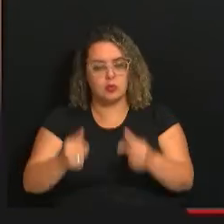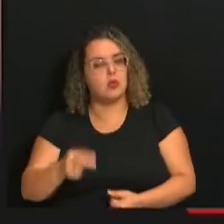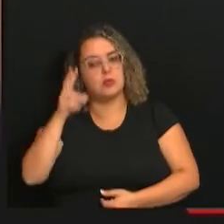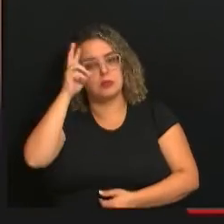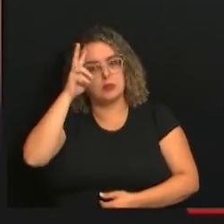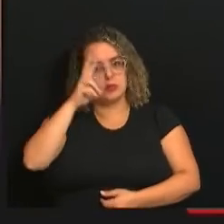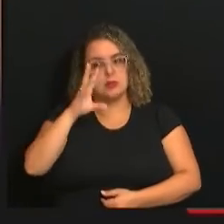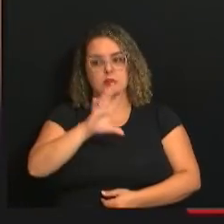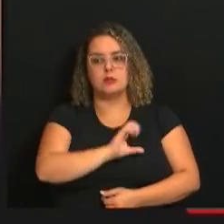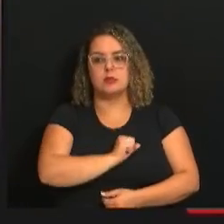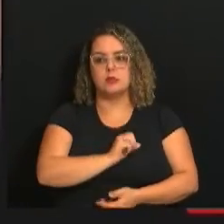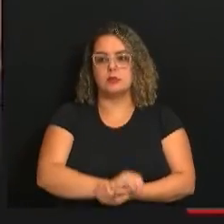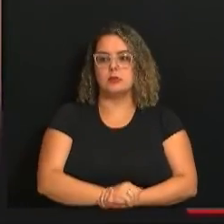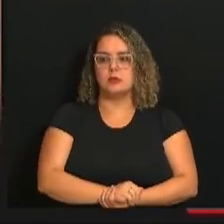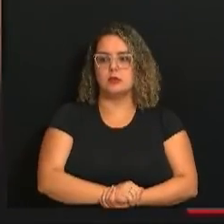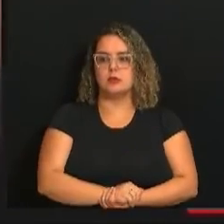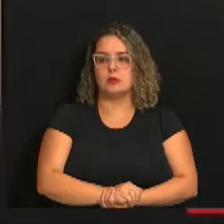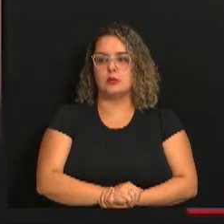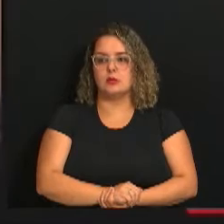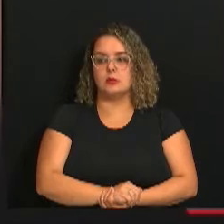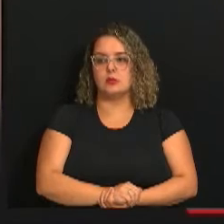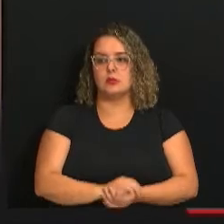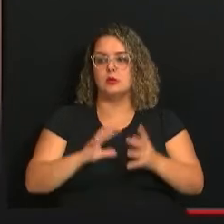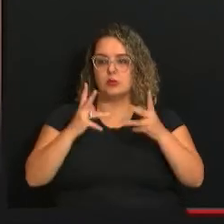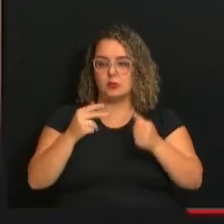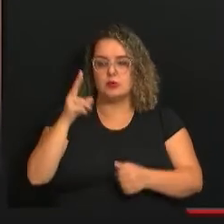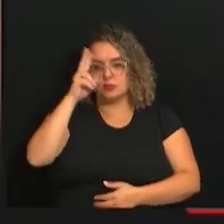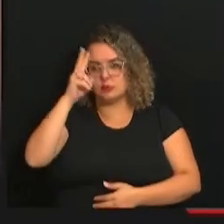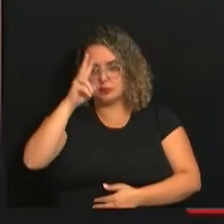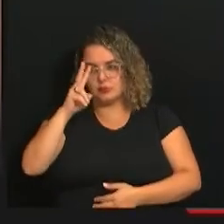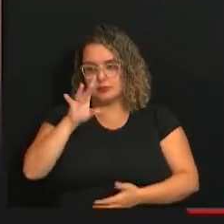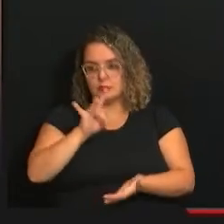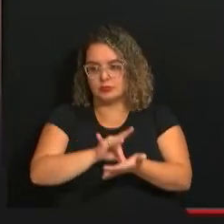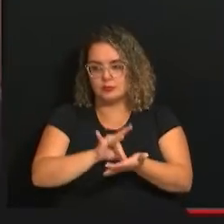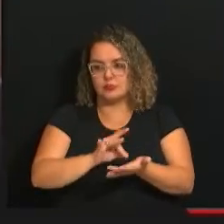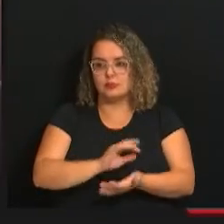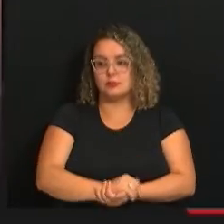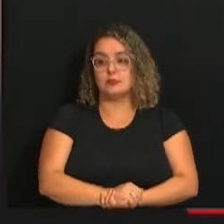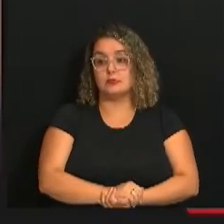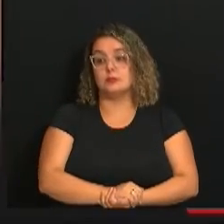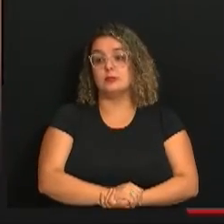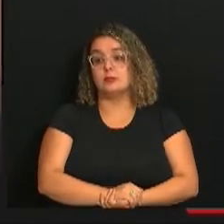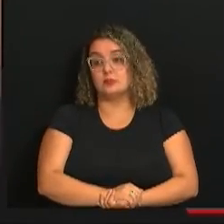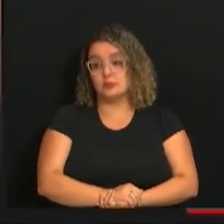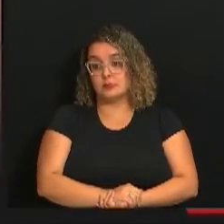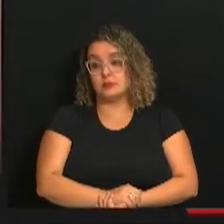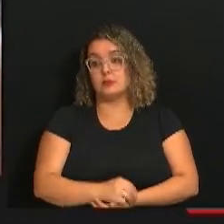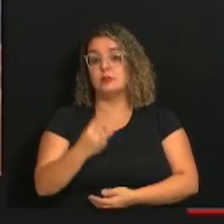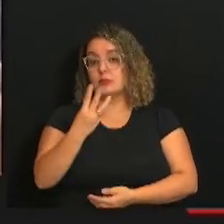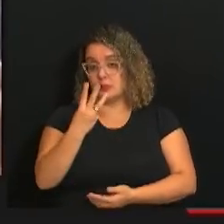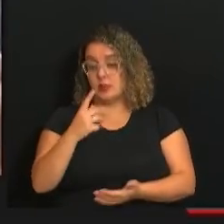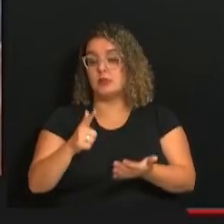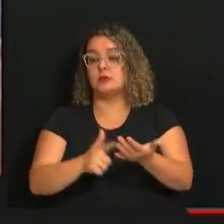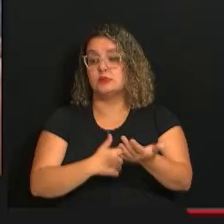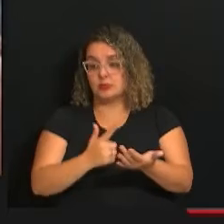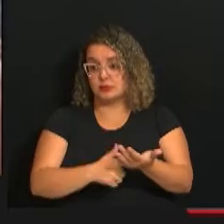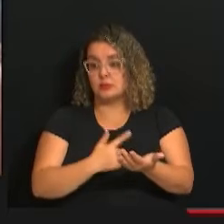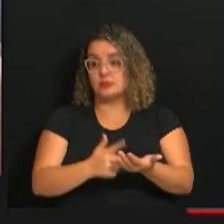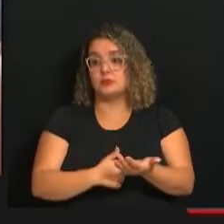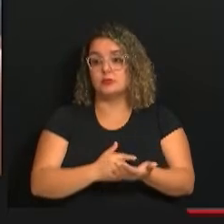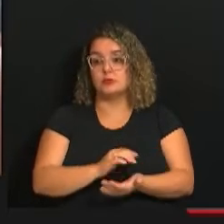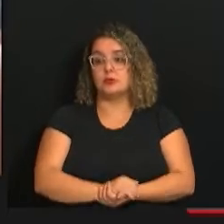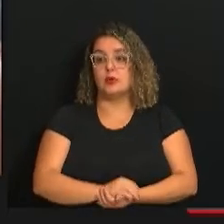e publicando este livro para ajudar outras pessoas também. Agradeço, já fica aqui o convite para uma próxima oportunidade.